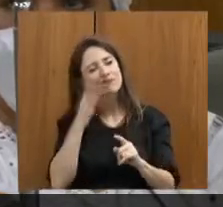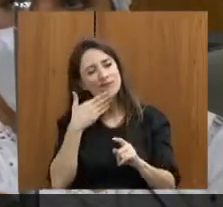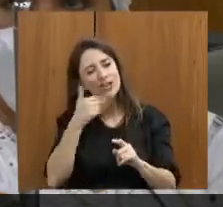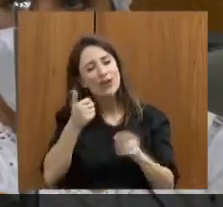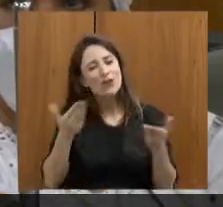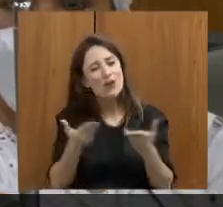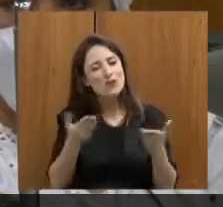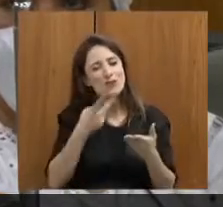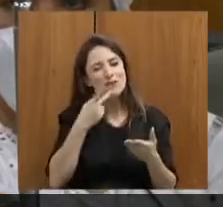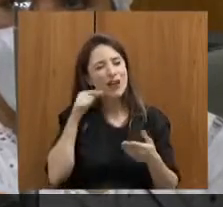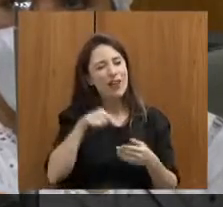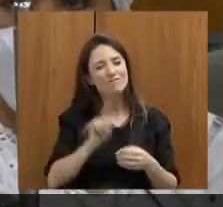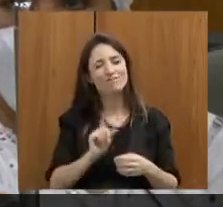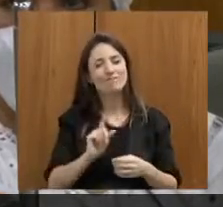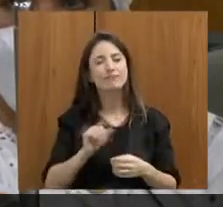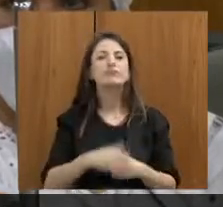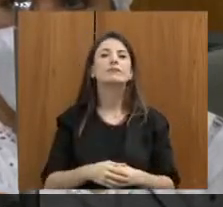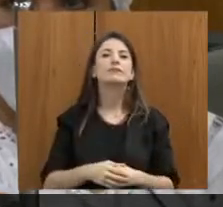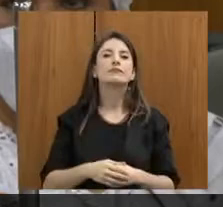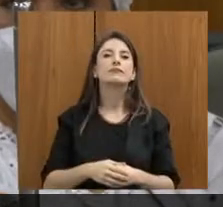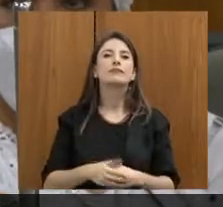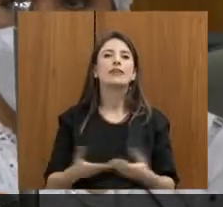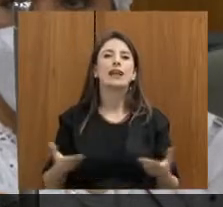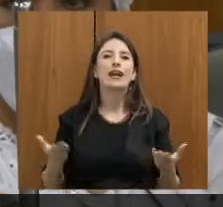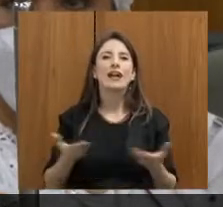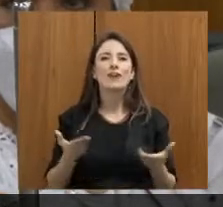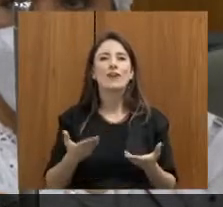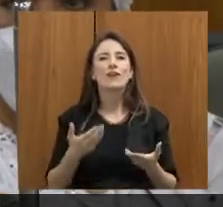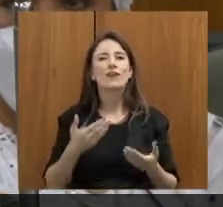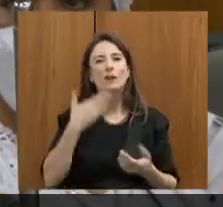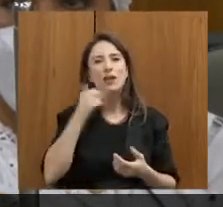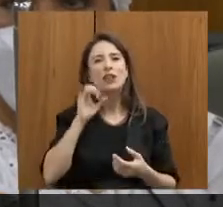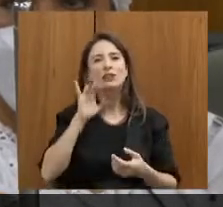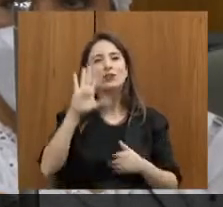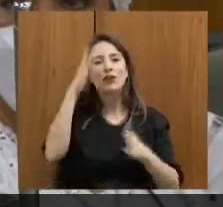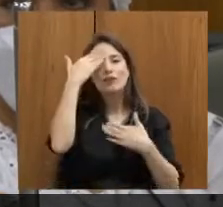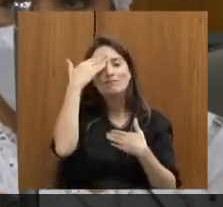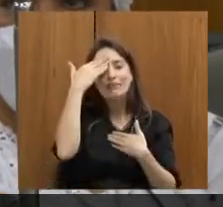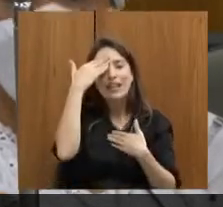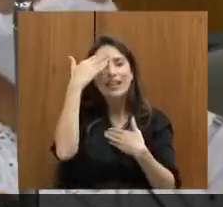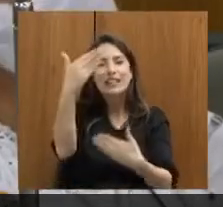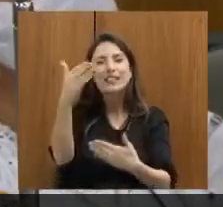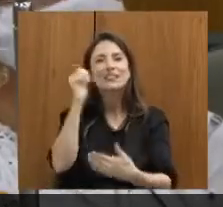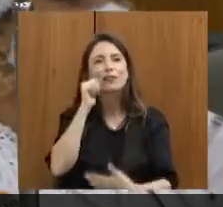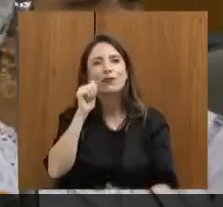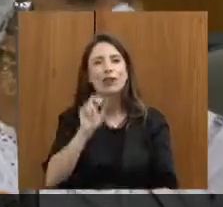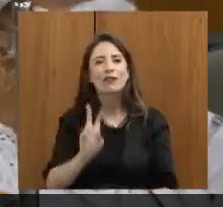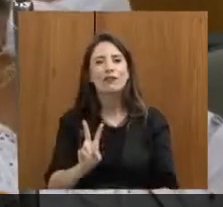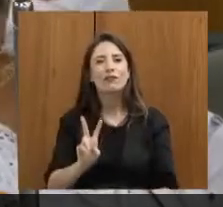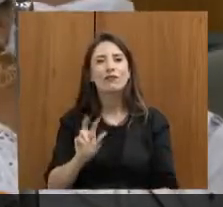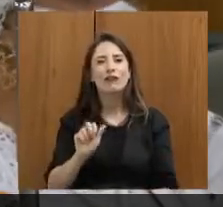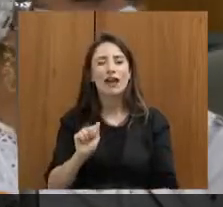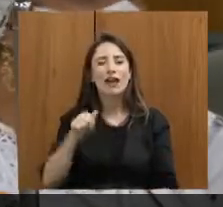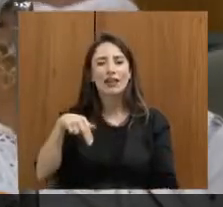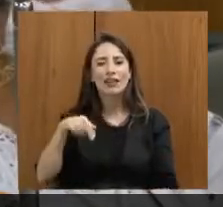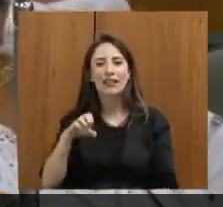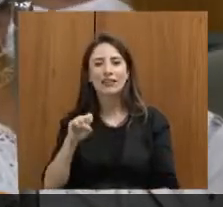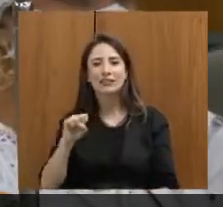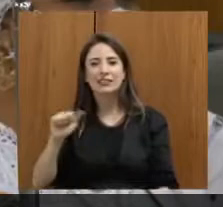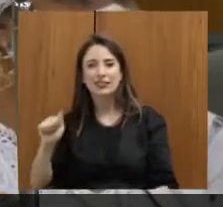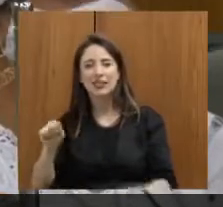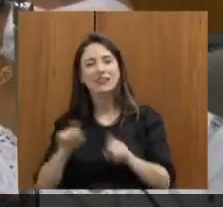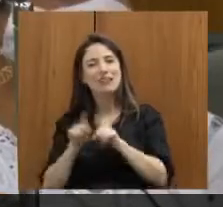eu vou simplesmente fazer um agradecimento a Vanessa e fazer um agradecimento a deputada